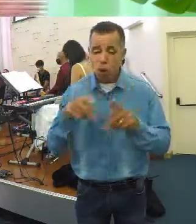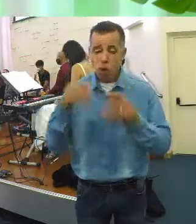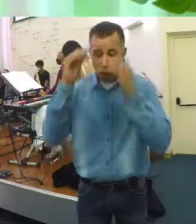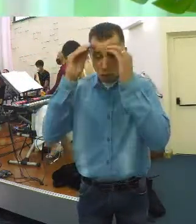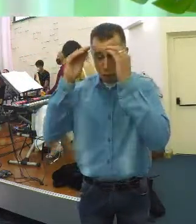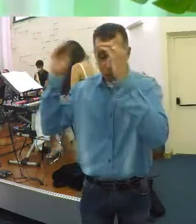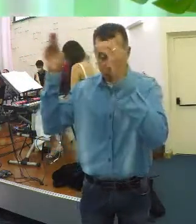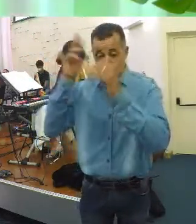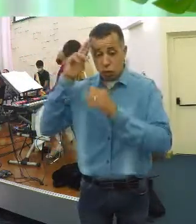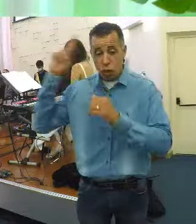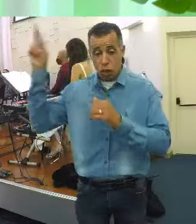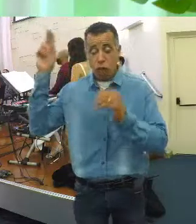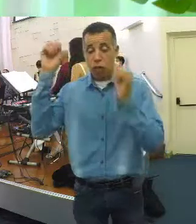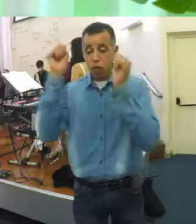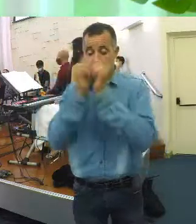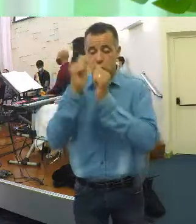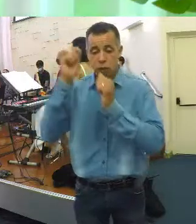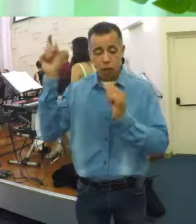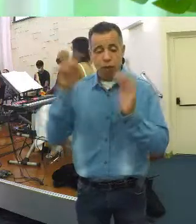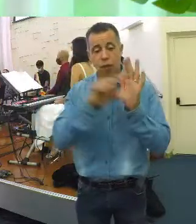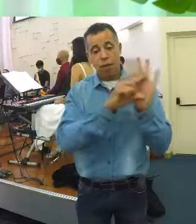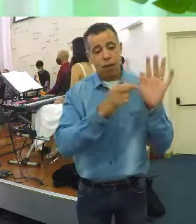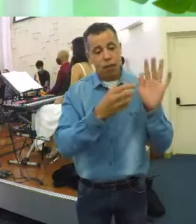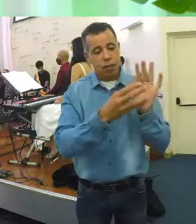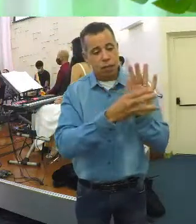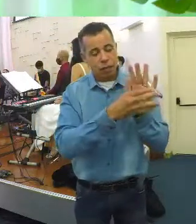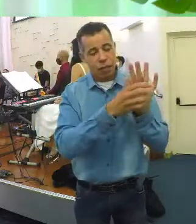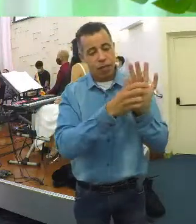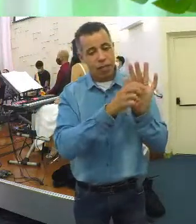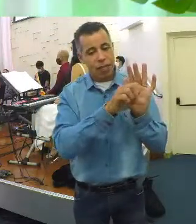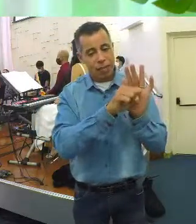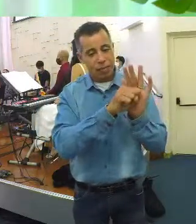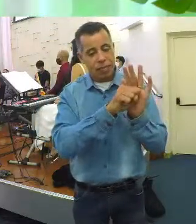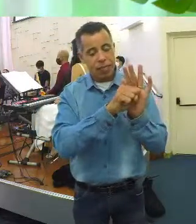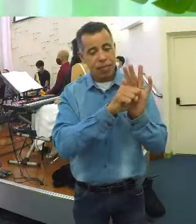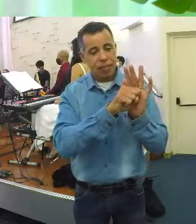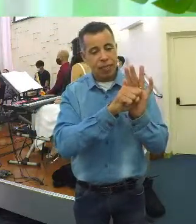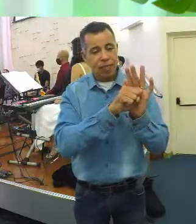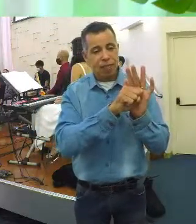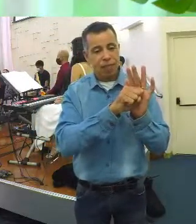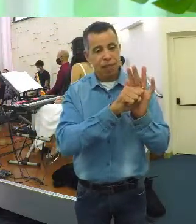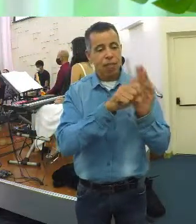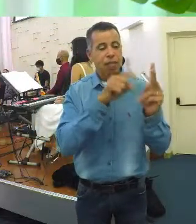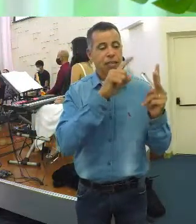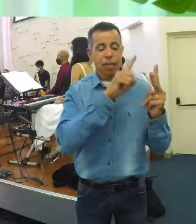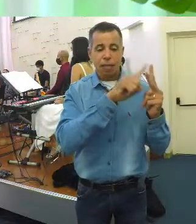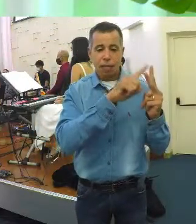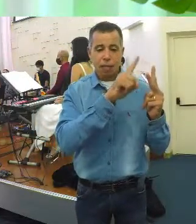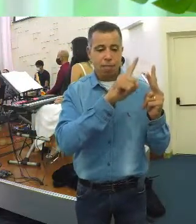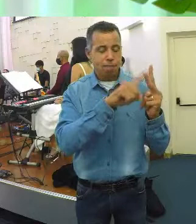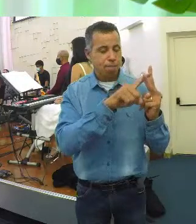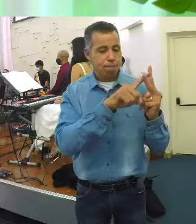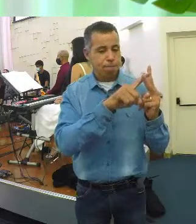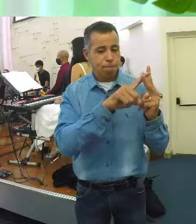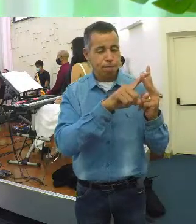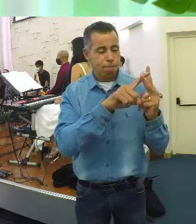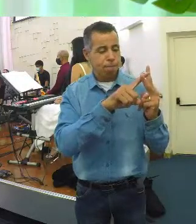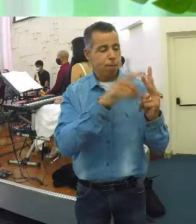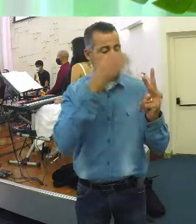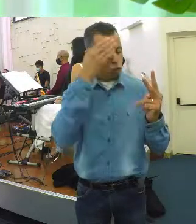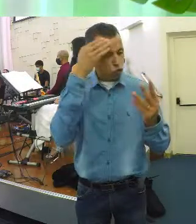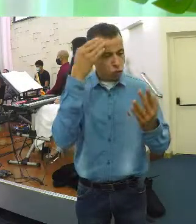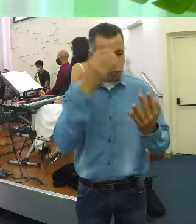a ele se achegaria. No verso 48 é dito que eles falaram isso com tão grande convicção